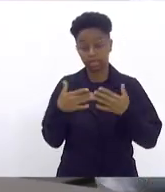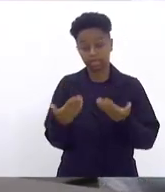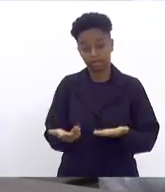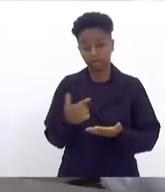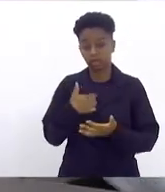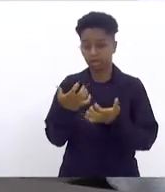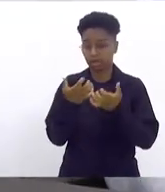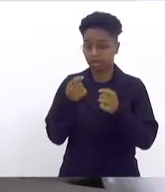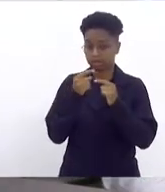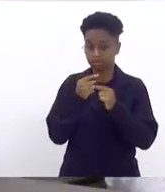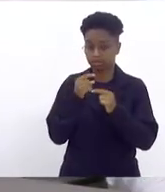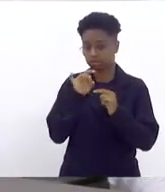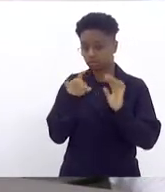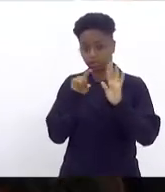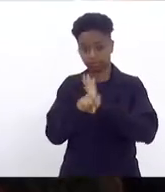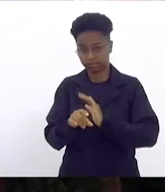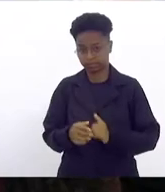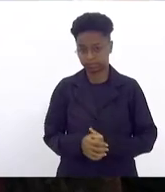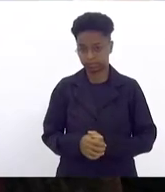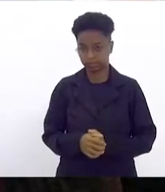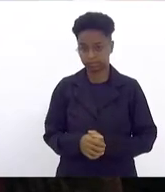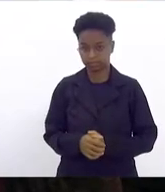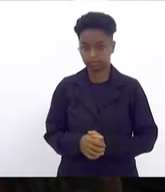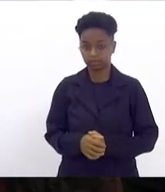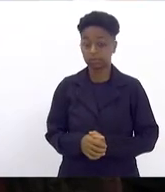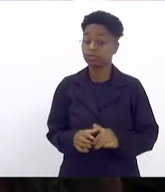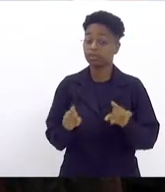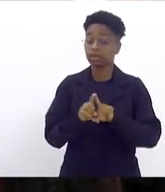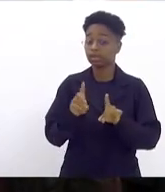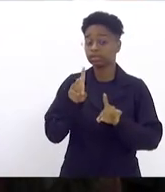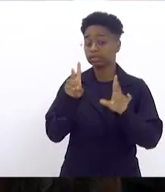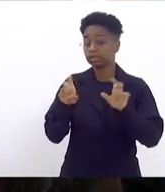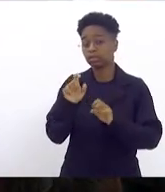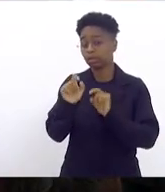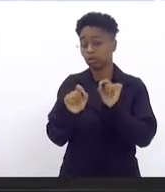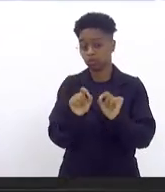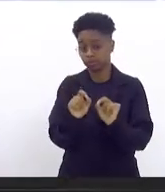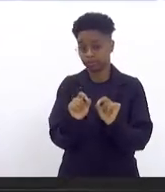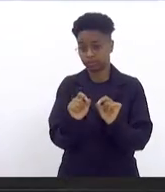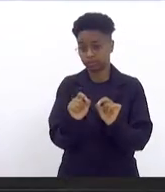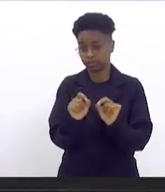queria fazer esse questionamento. A grande questão aqui é a seguinte.